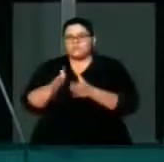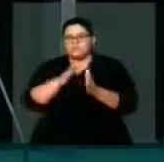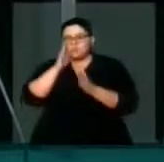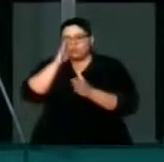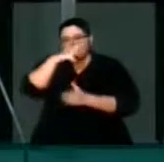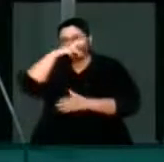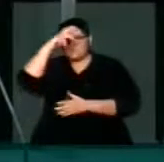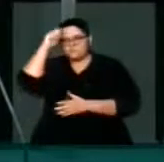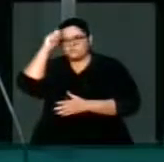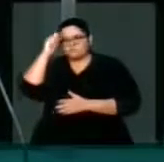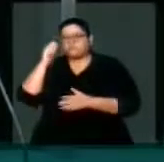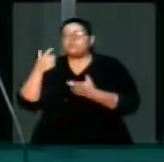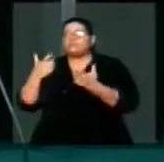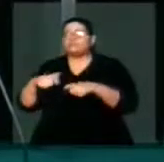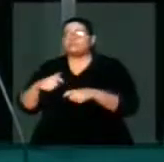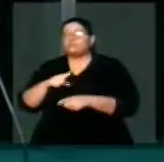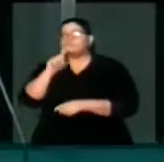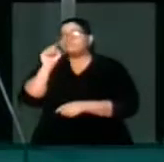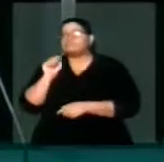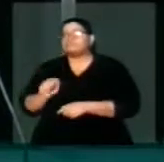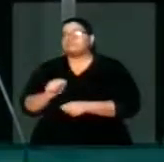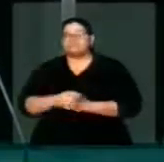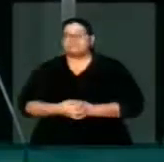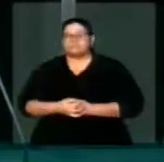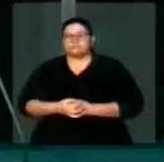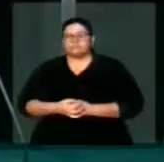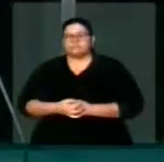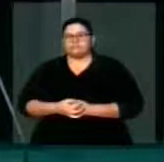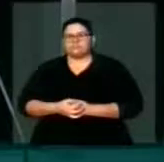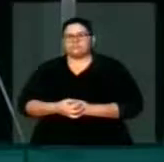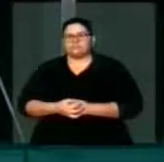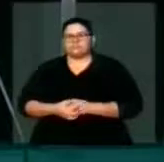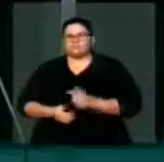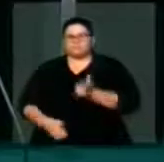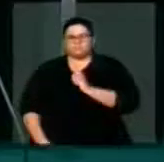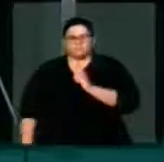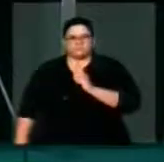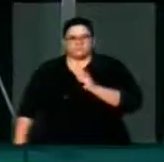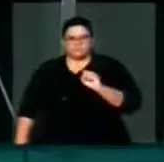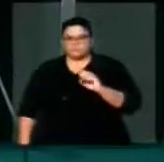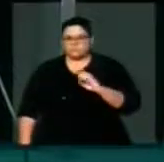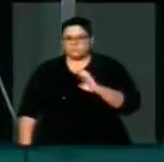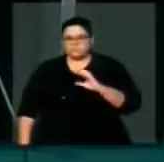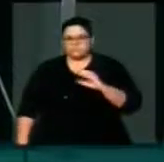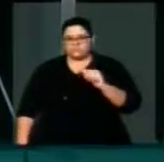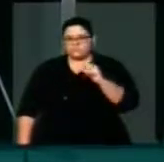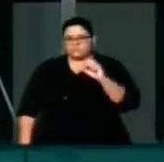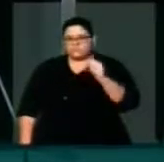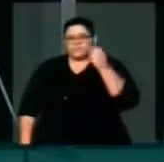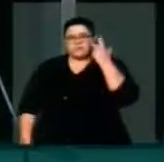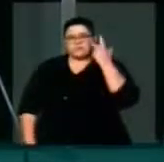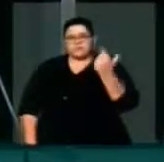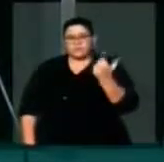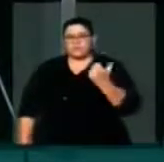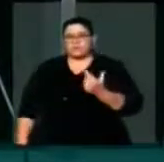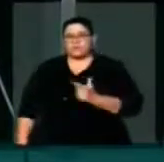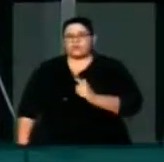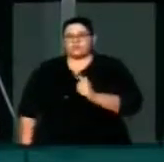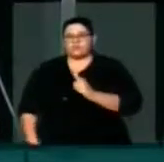Amazonas. De que trecho? De onde? Há secas cíclicas no Amazonas, na Amazônia. O